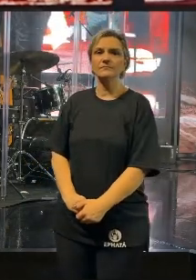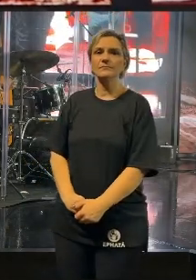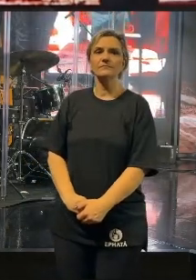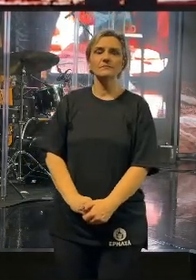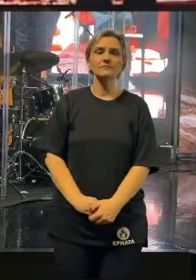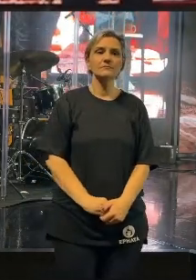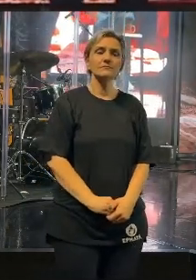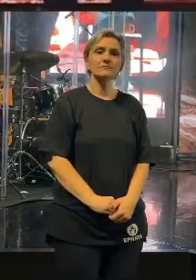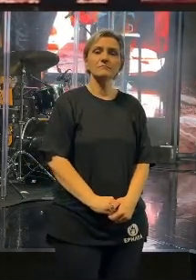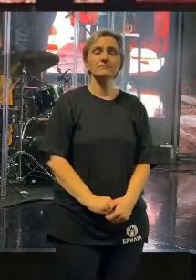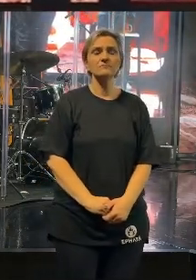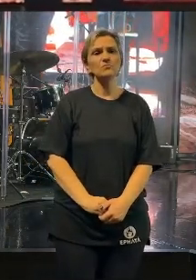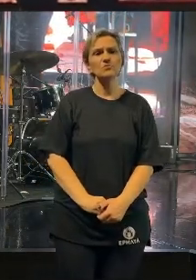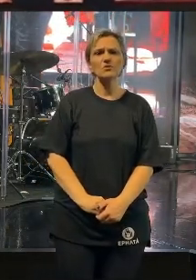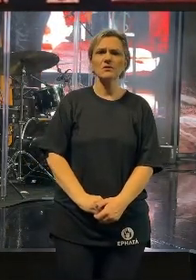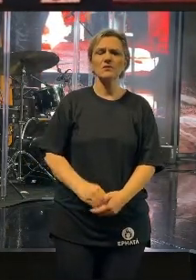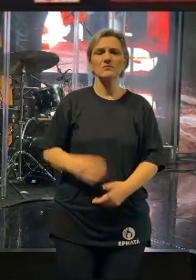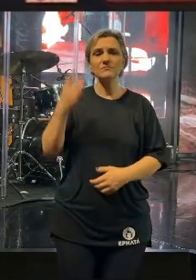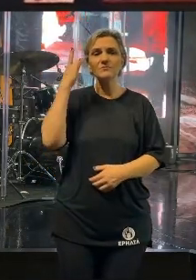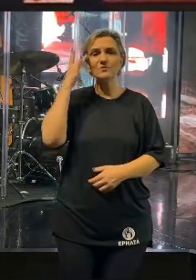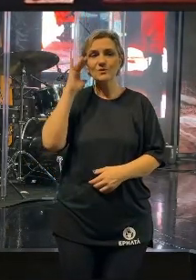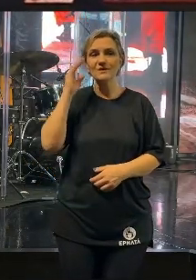Você nasceu para um propósito.